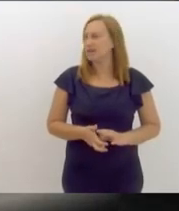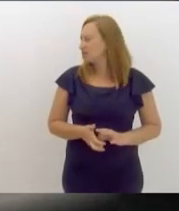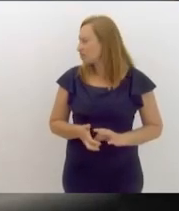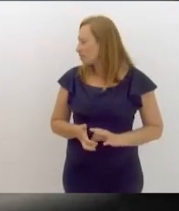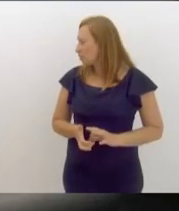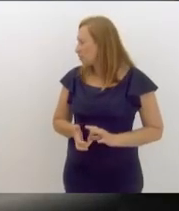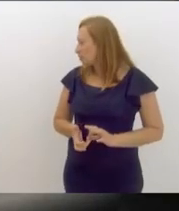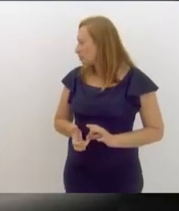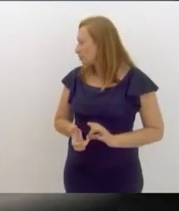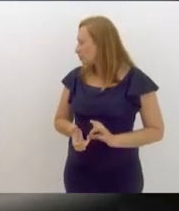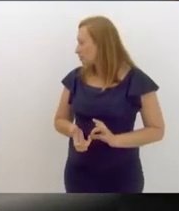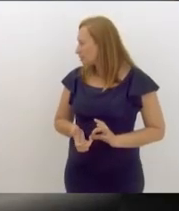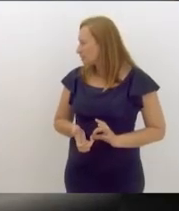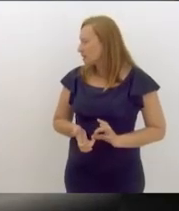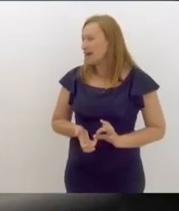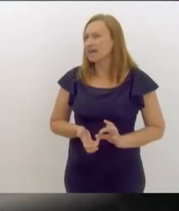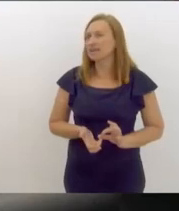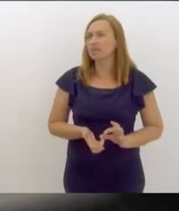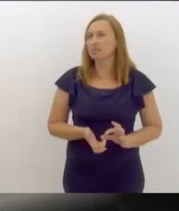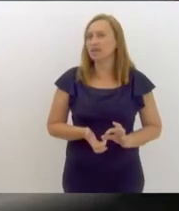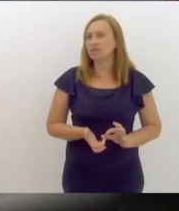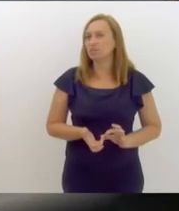escreveu agora